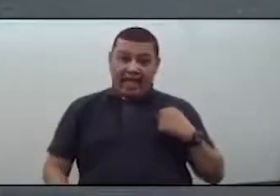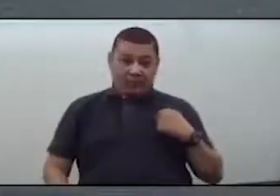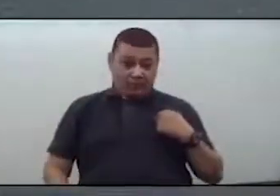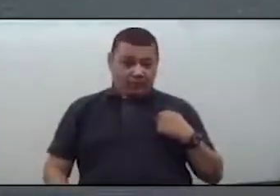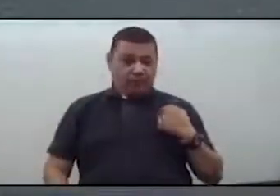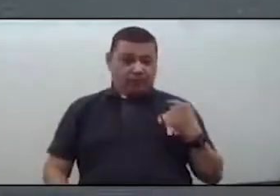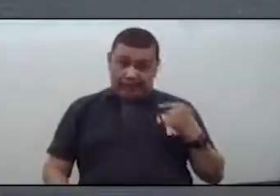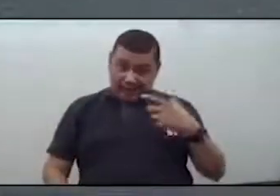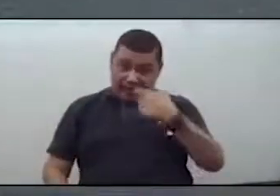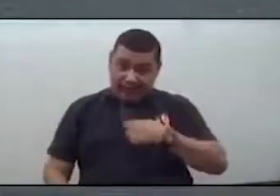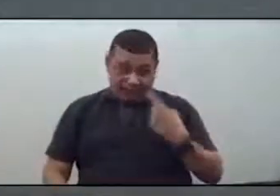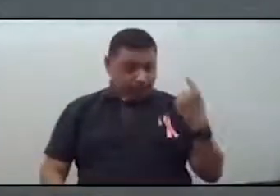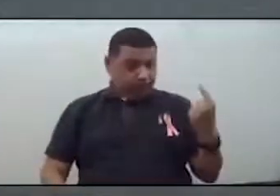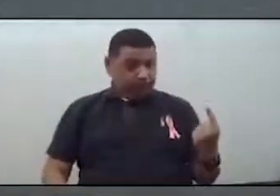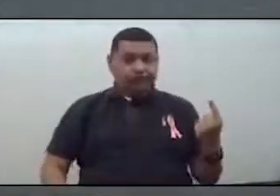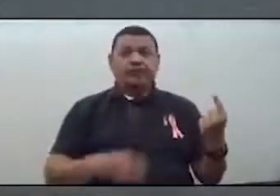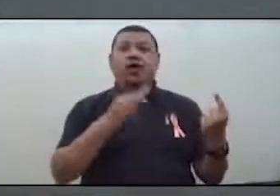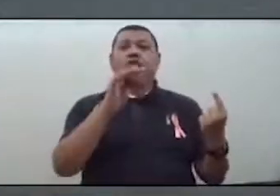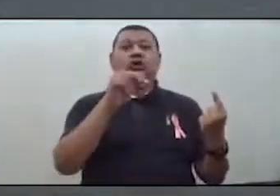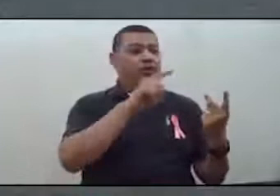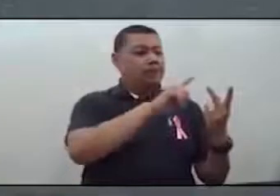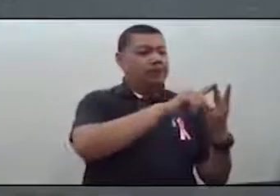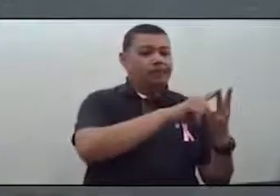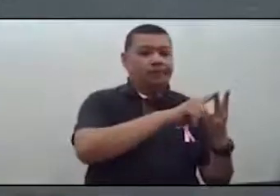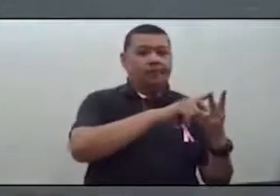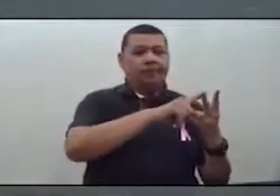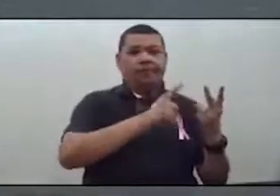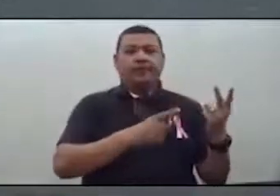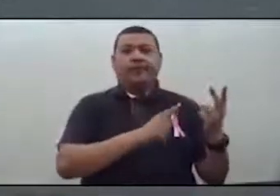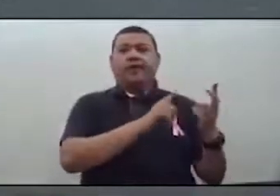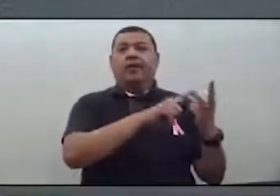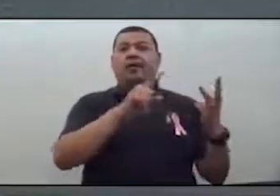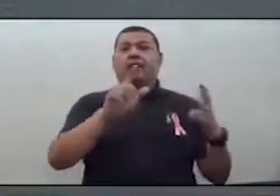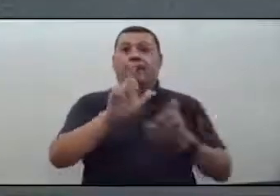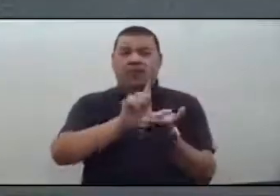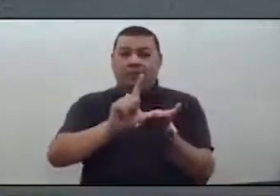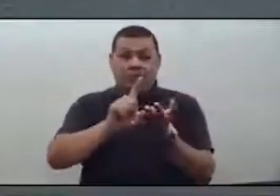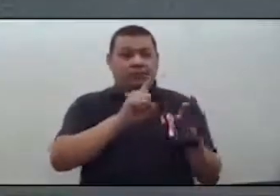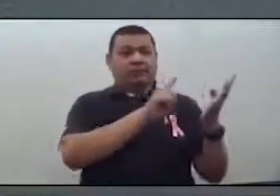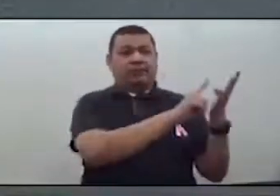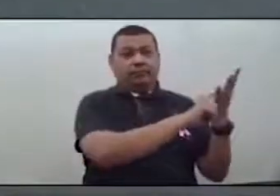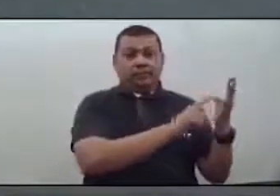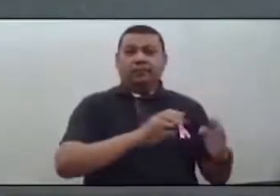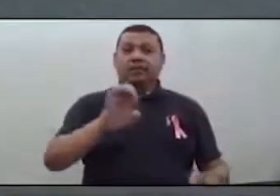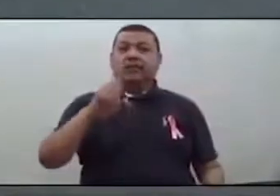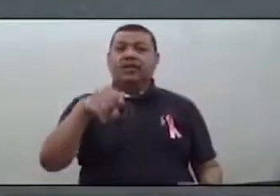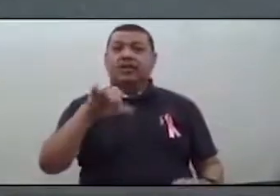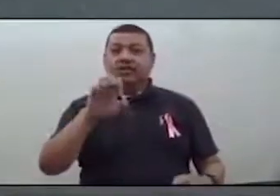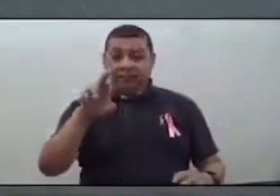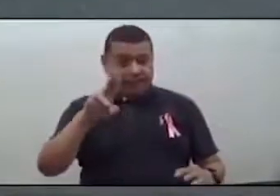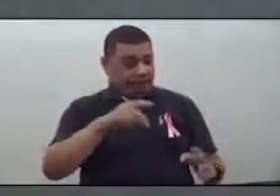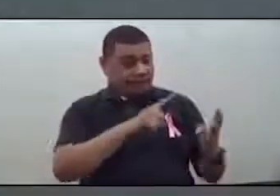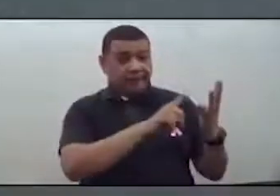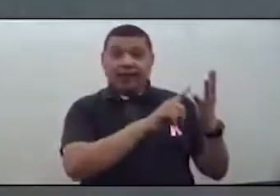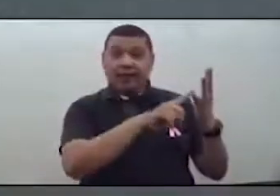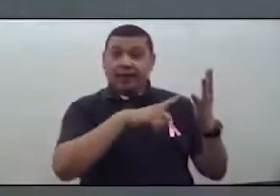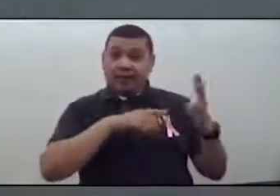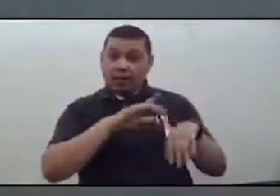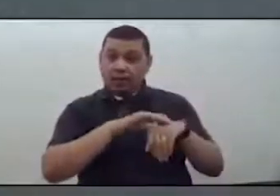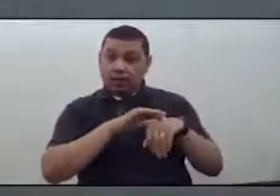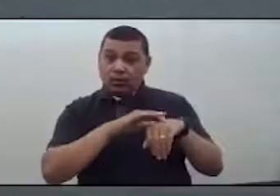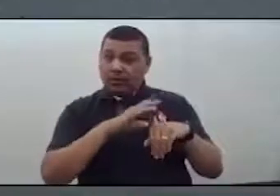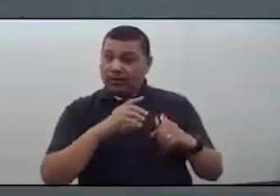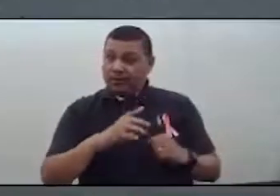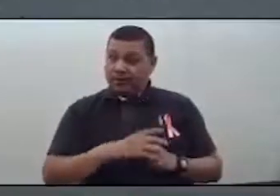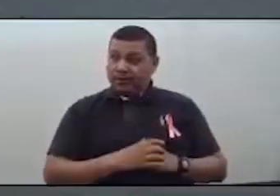vereador Lauro Garçom e também o vereador Edmar Capiche, a quem eu desejo uma excelente recuperação. Capiche,